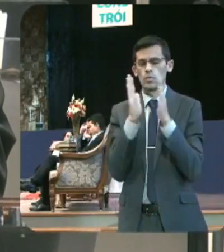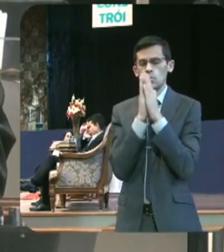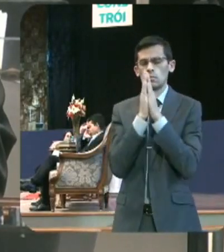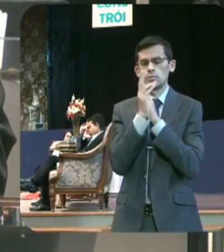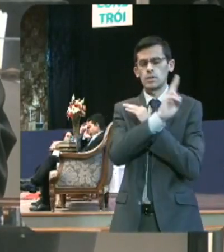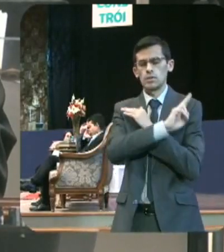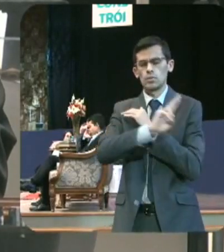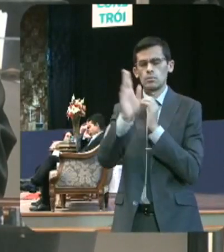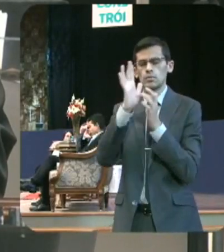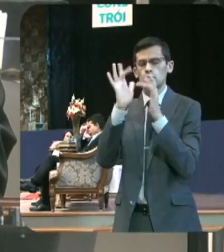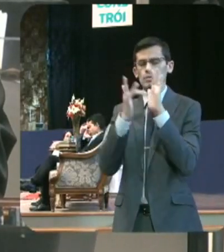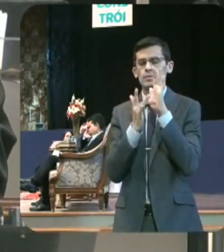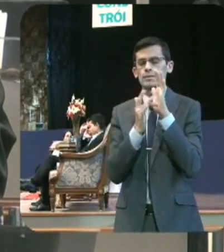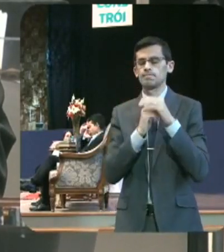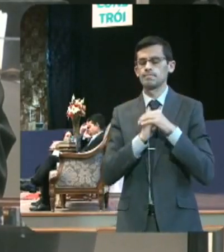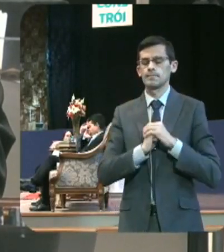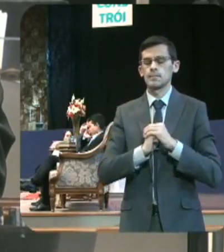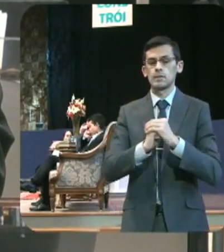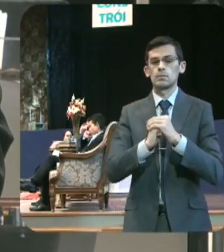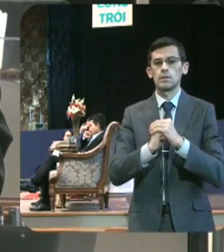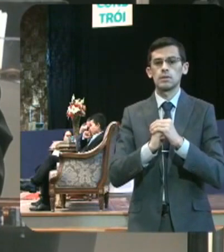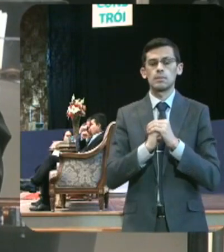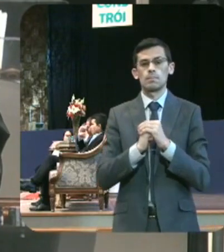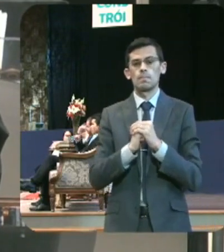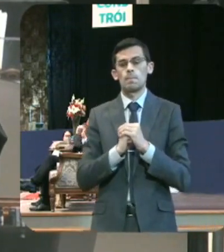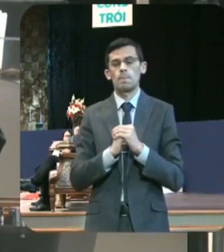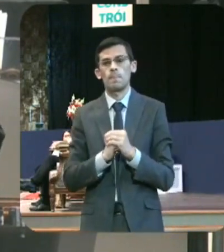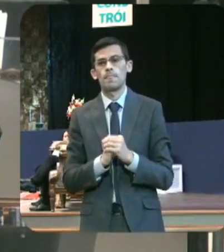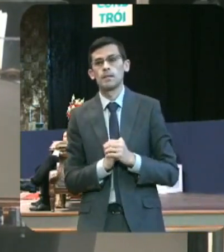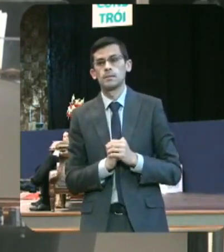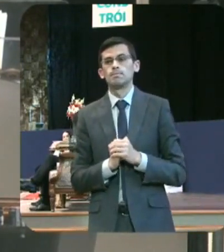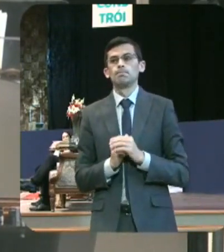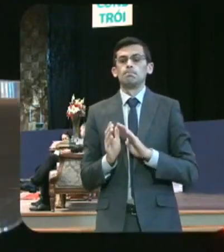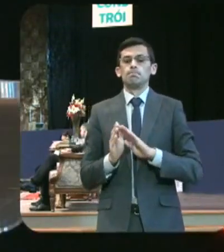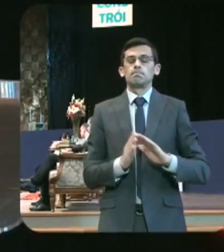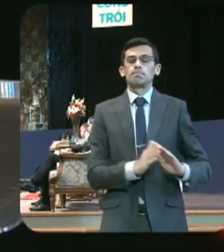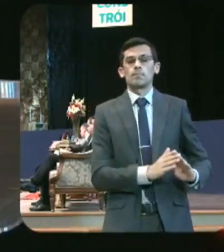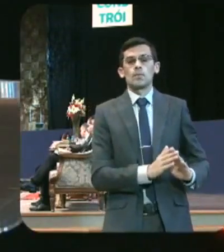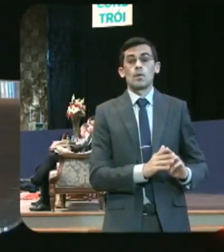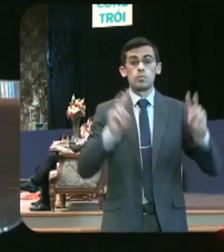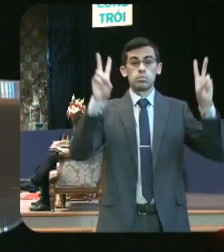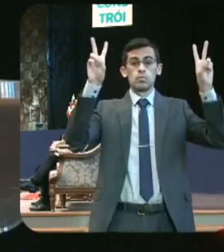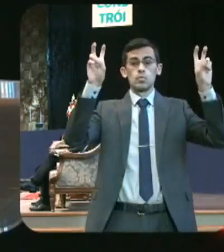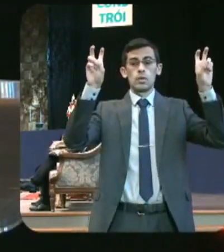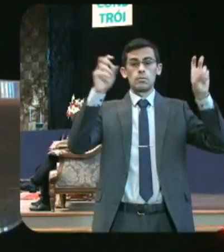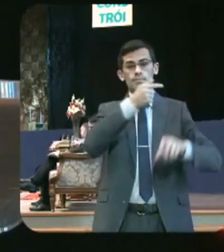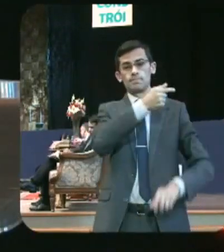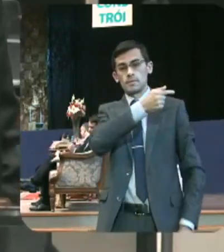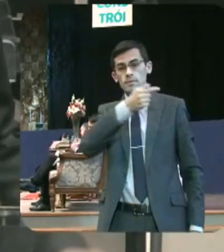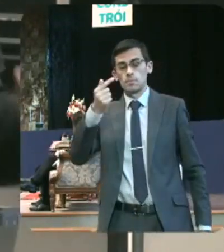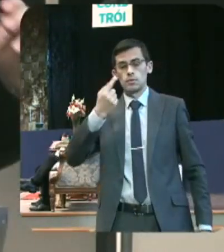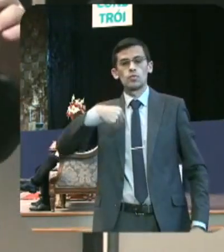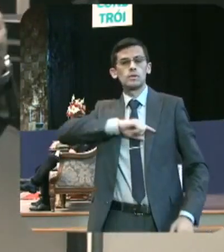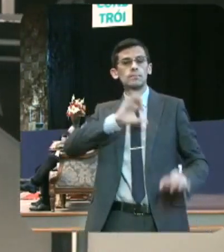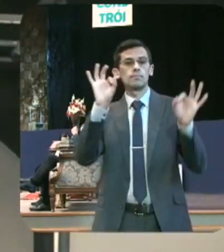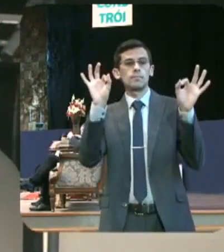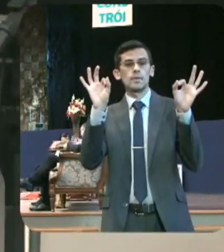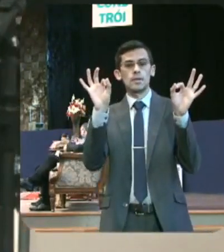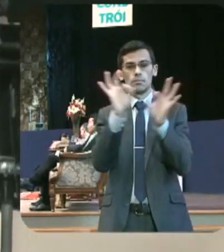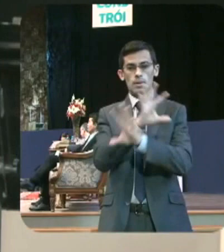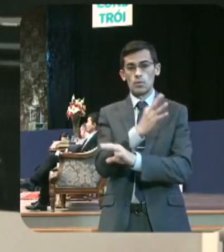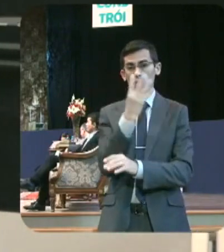em nome de Jesus. Amém, Senhor. Bom, o tema dessa semana, para a gente